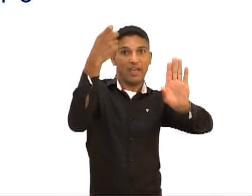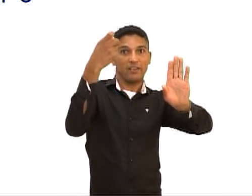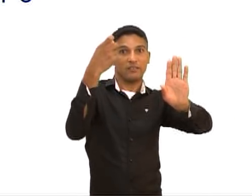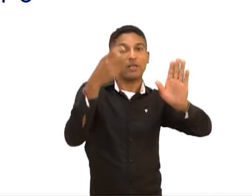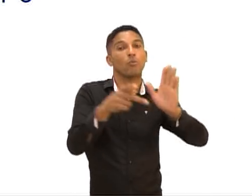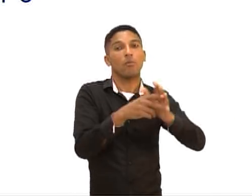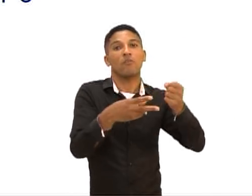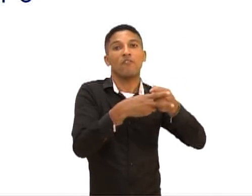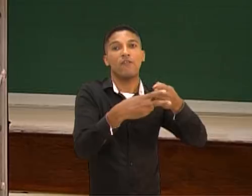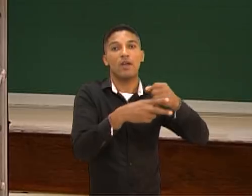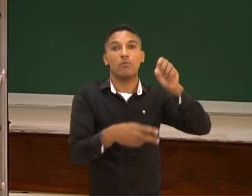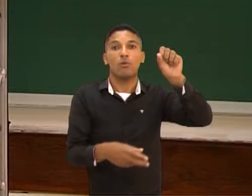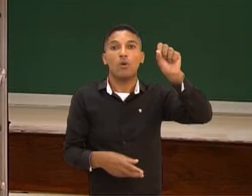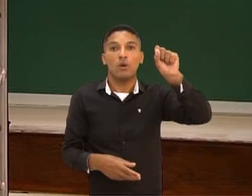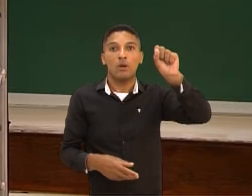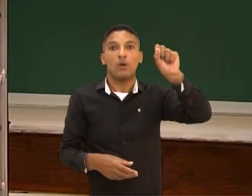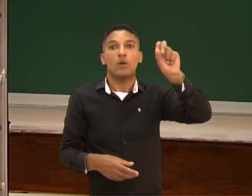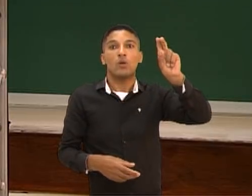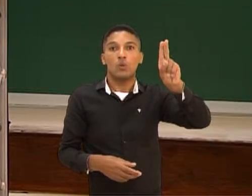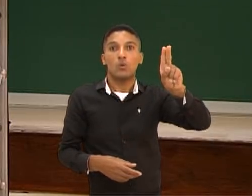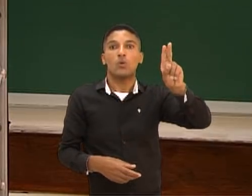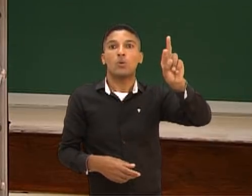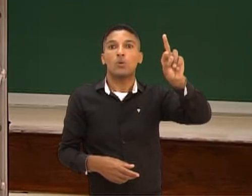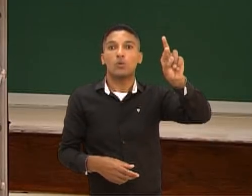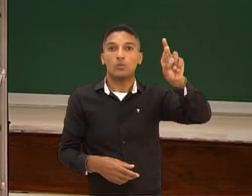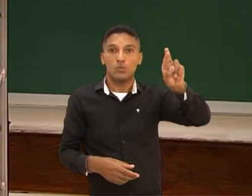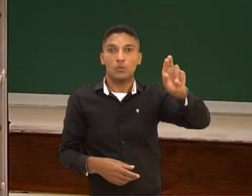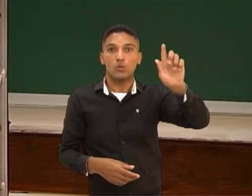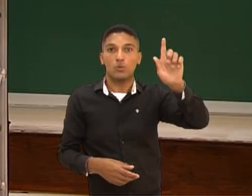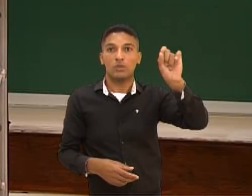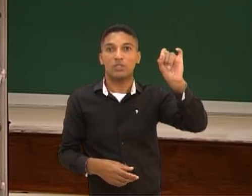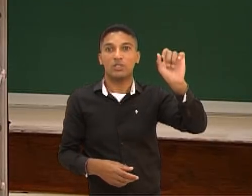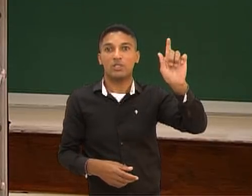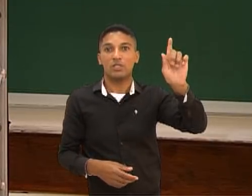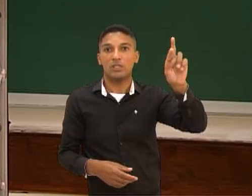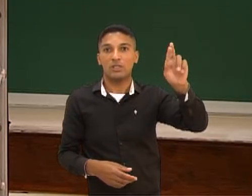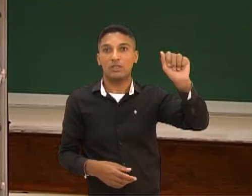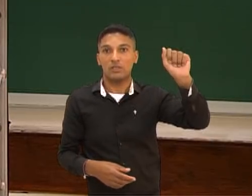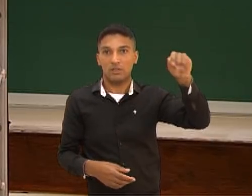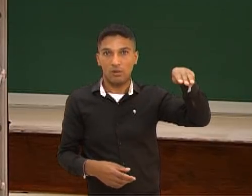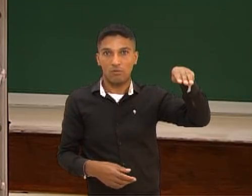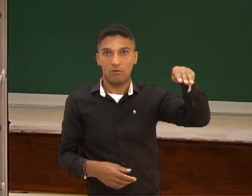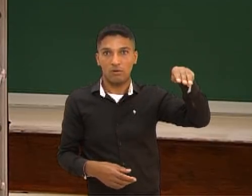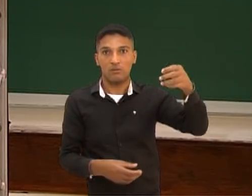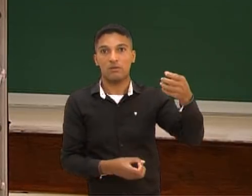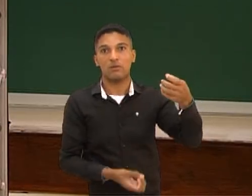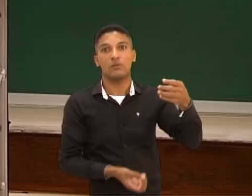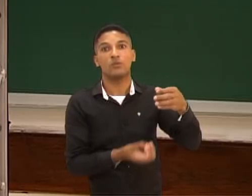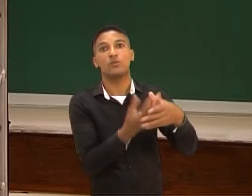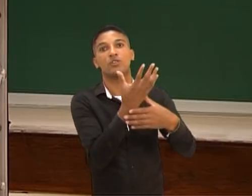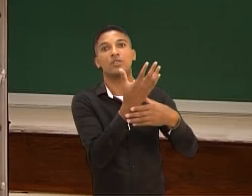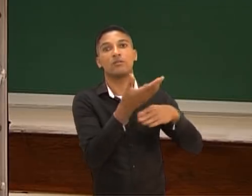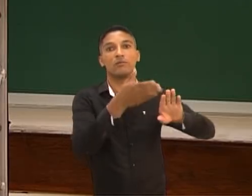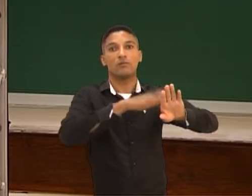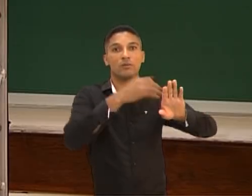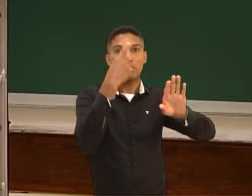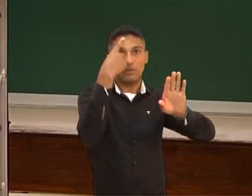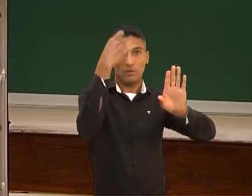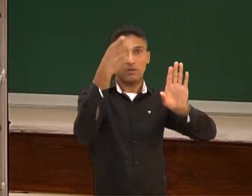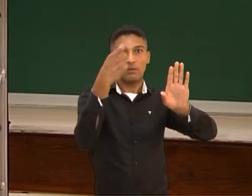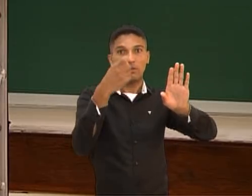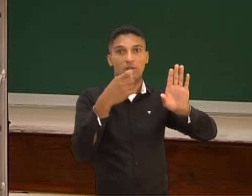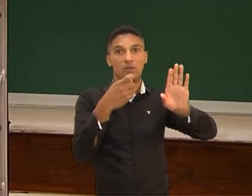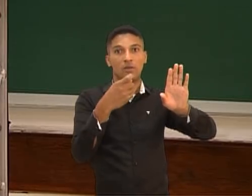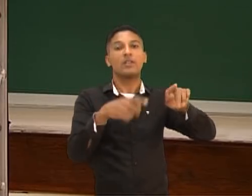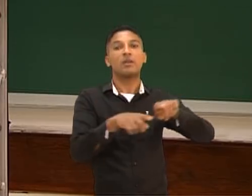verbo surgir no plural, já que as primeiras ideias pode ser substituído por um pronome pessoal